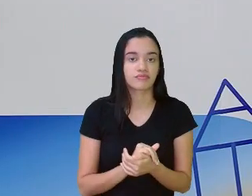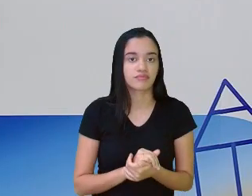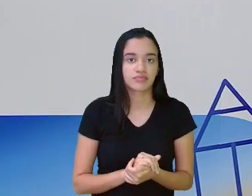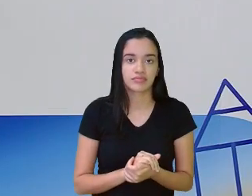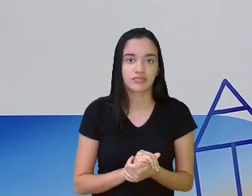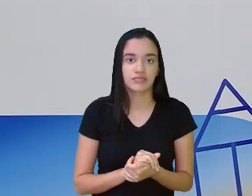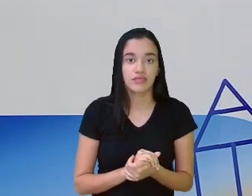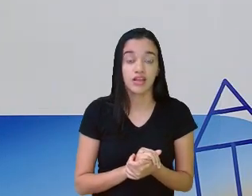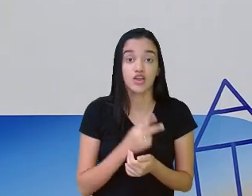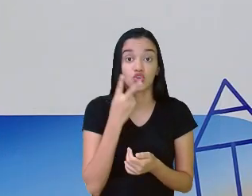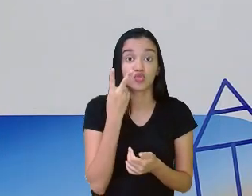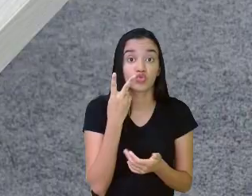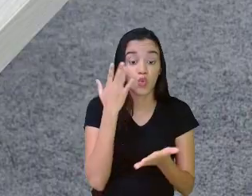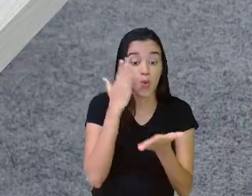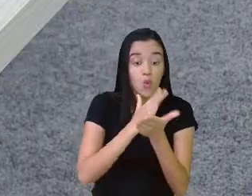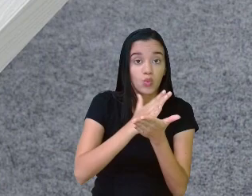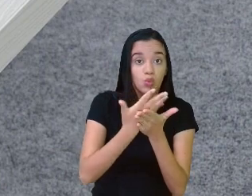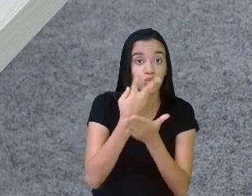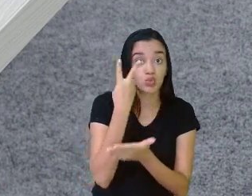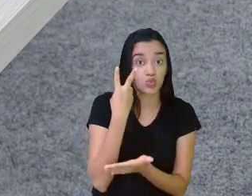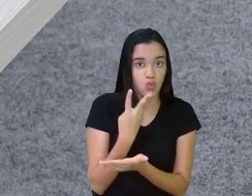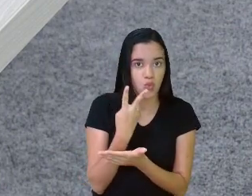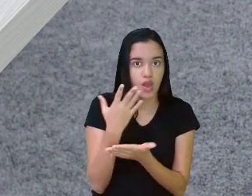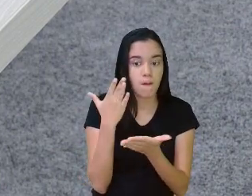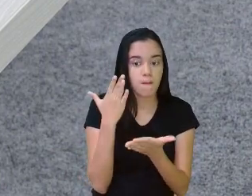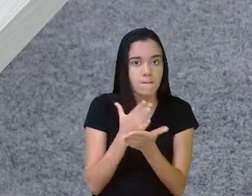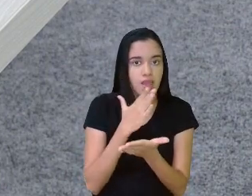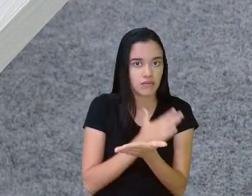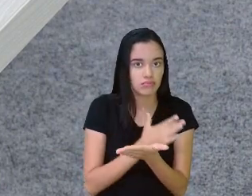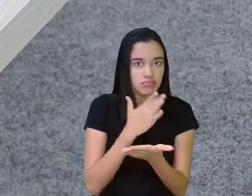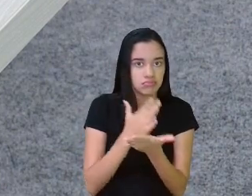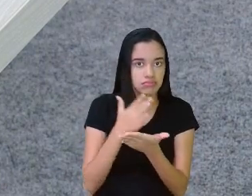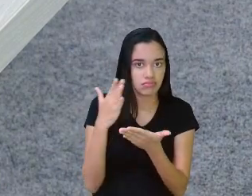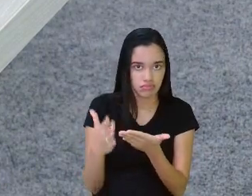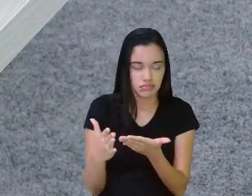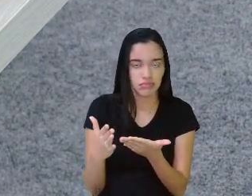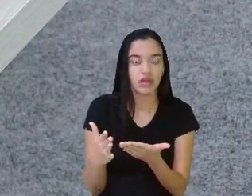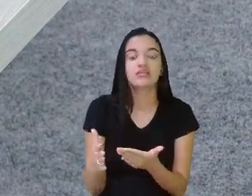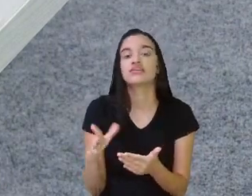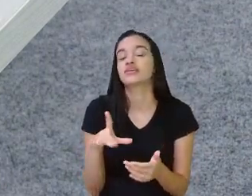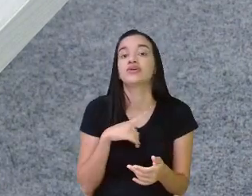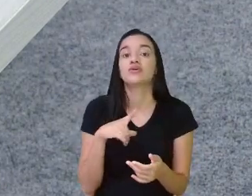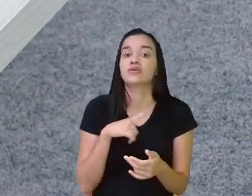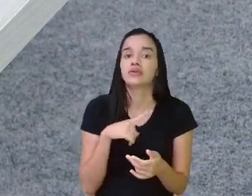dividir em 2 partes, metade. Tenho aqui, ó.